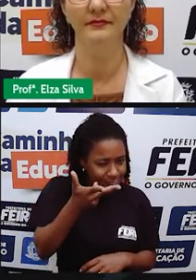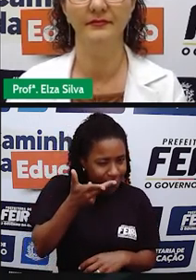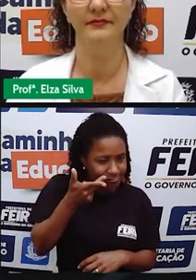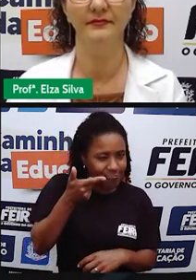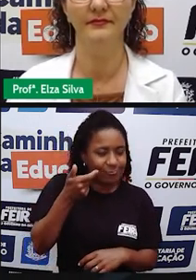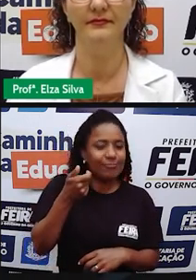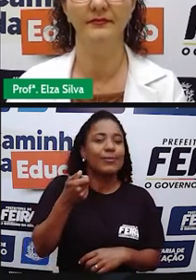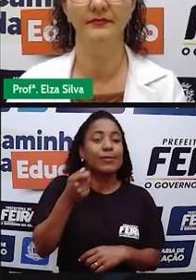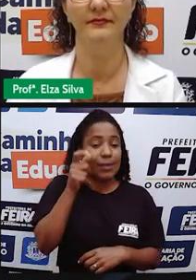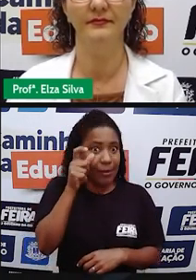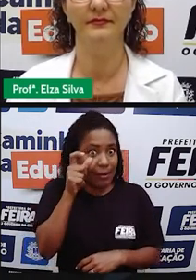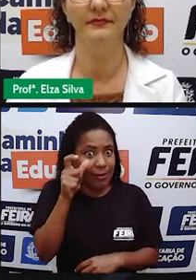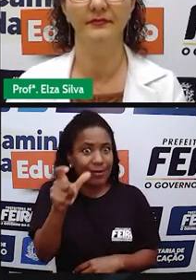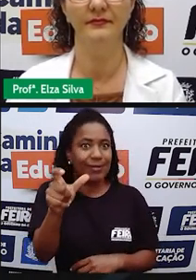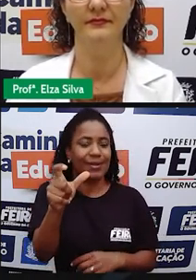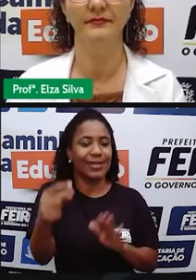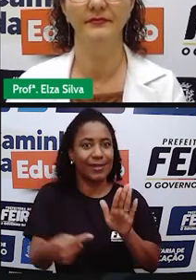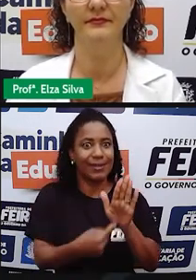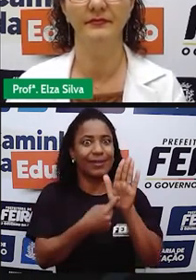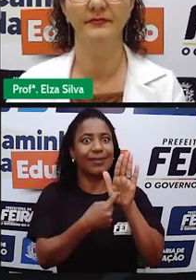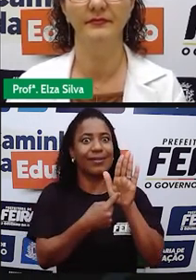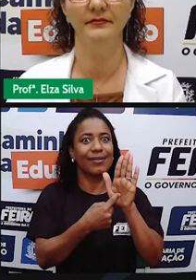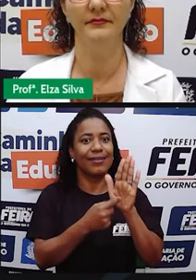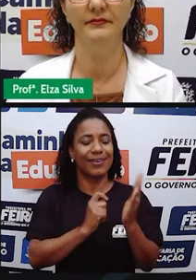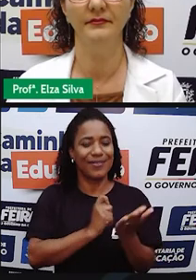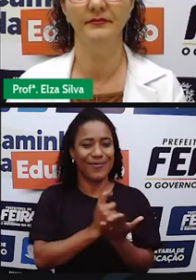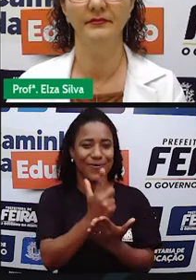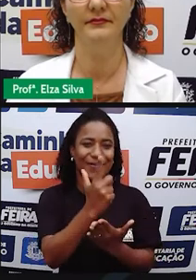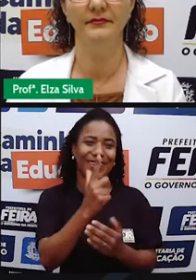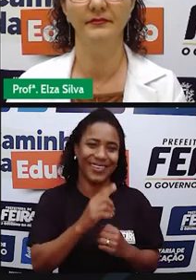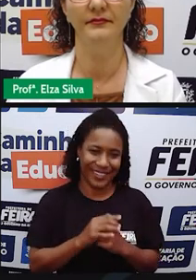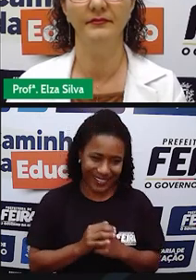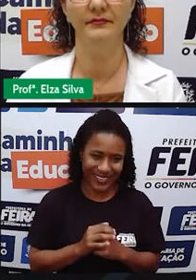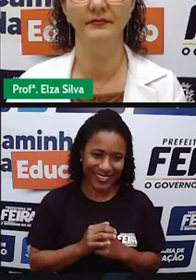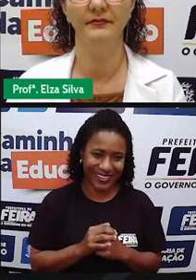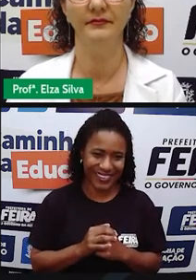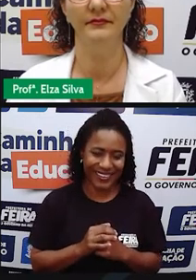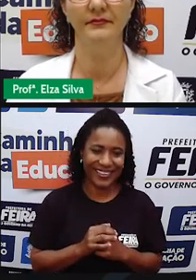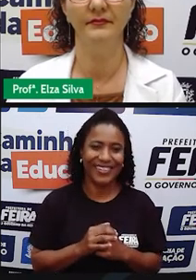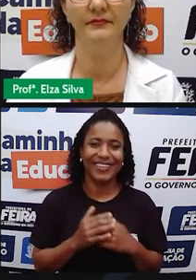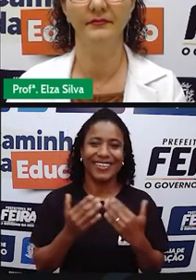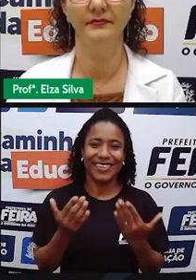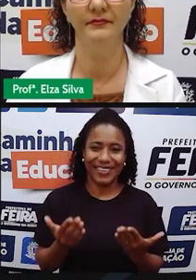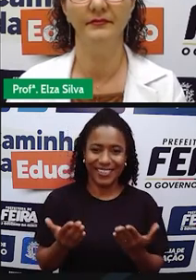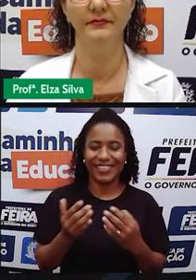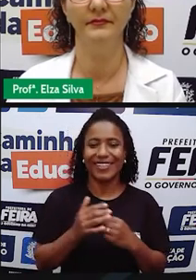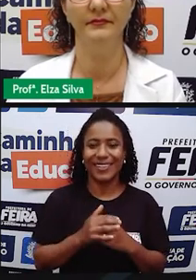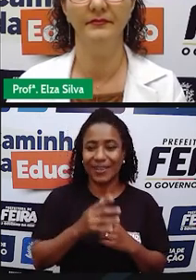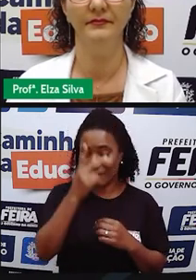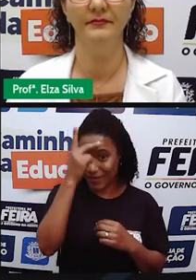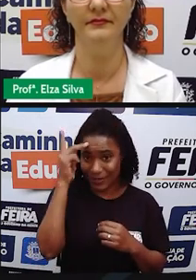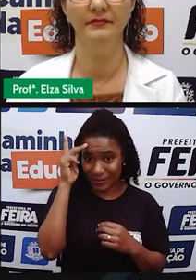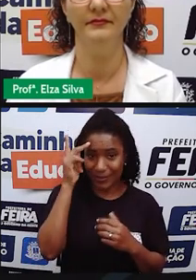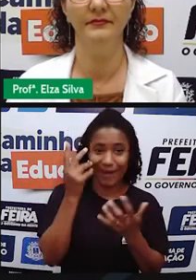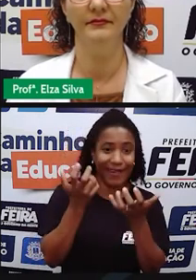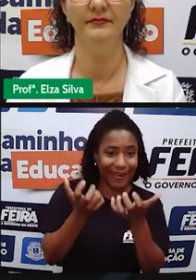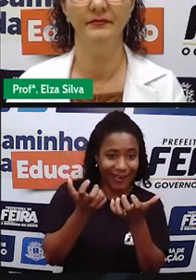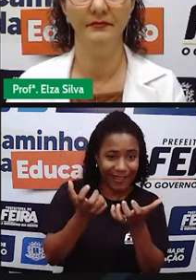que vêm para fisgar quem vai estar comprando ou quem vai estar acessando aquele material.